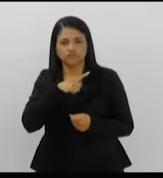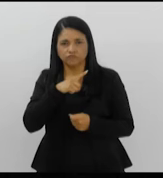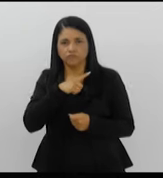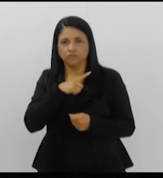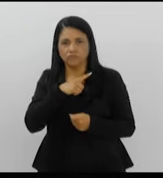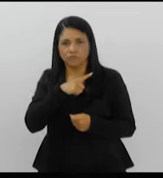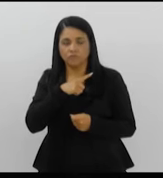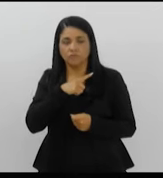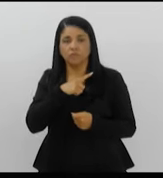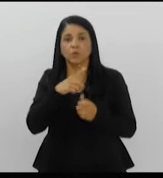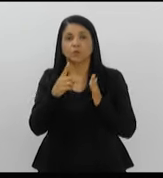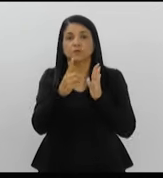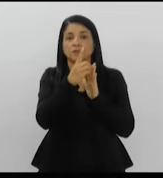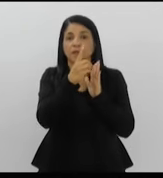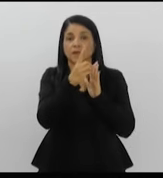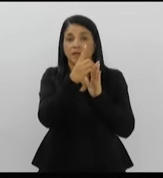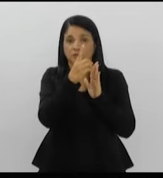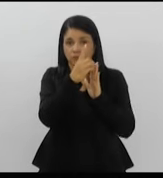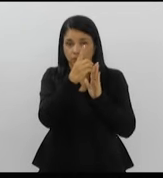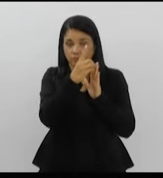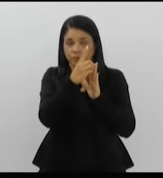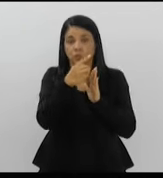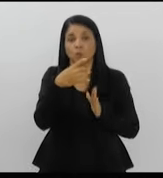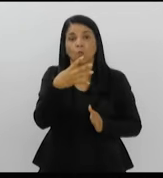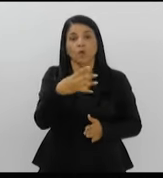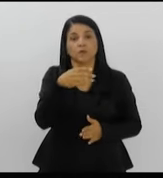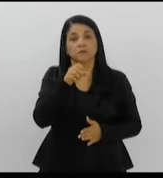edição de um decreto, o decreto